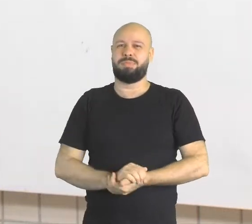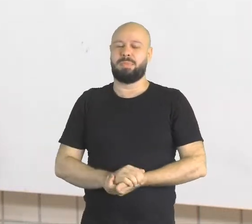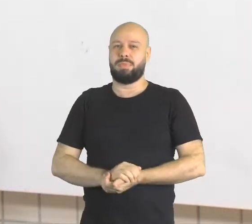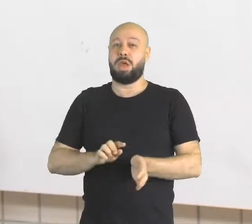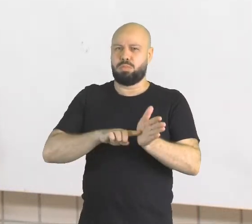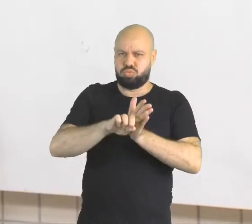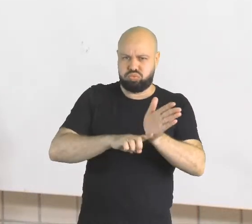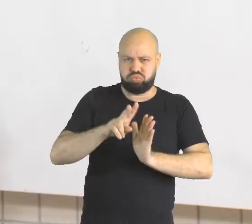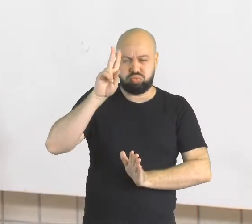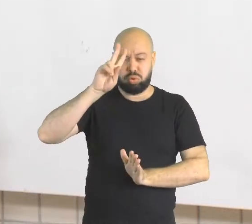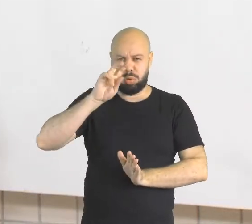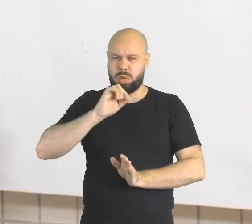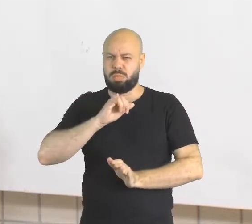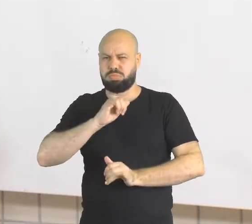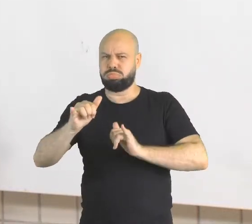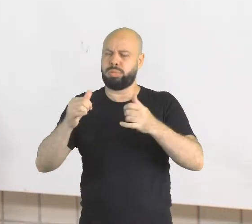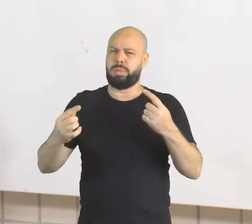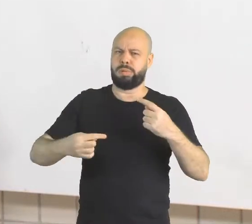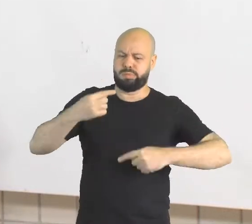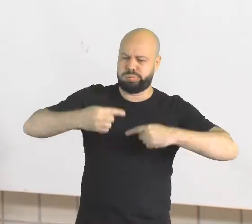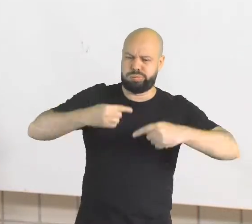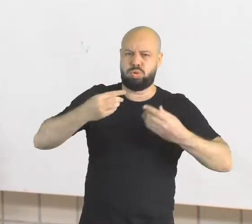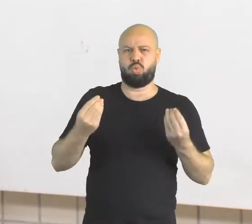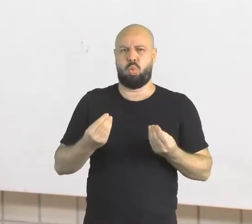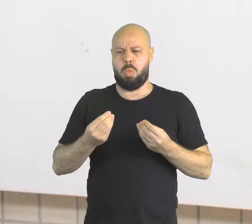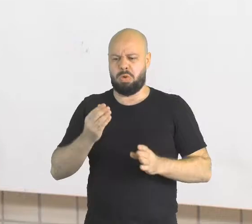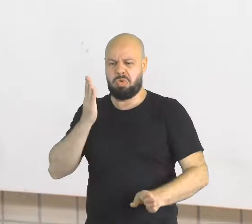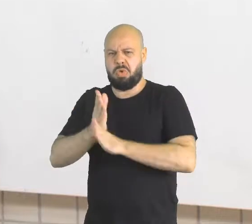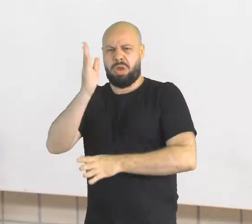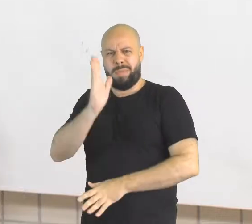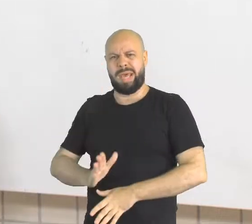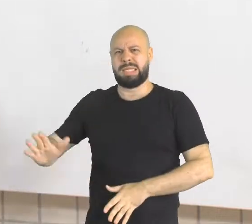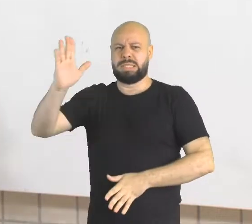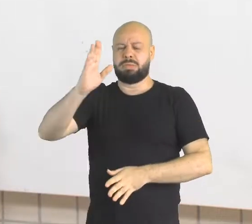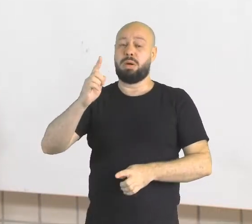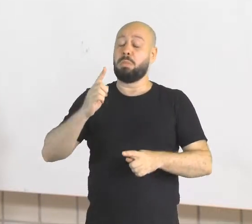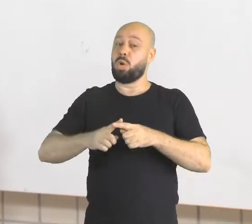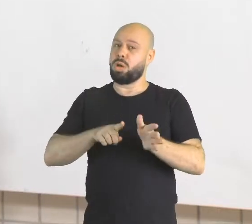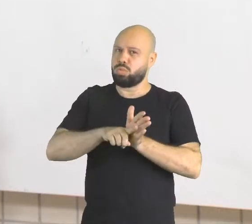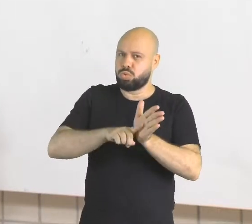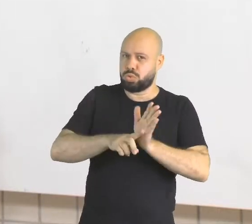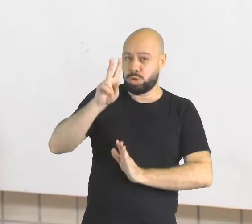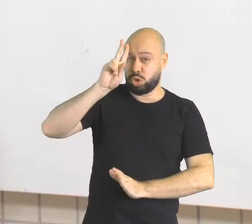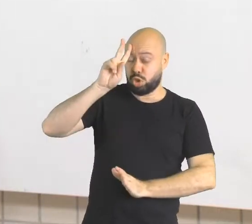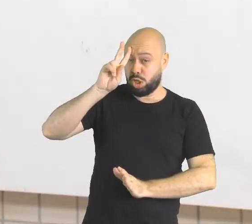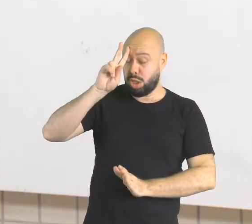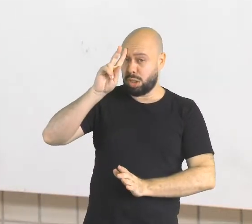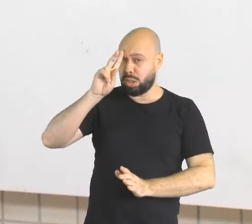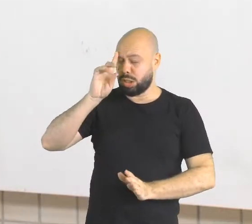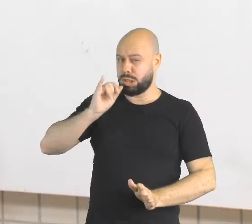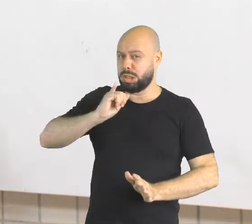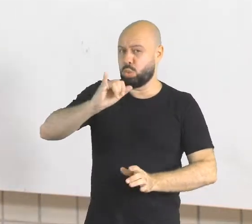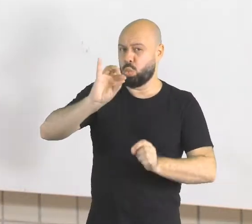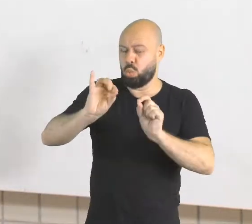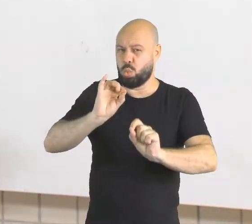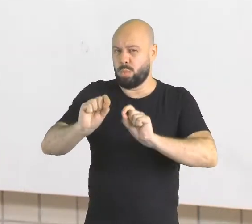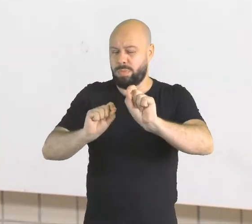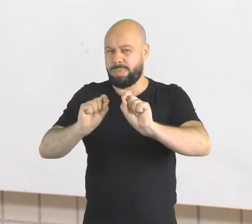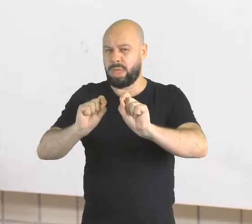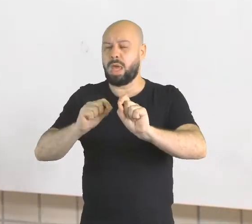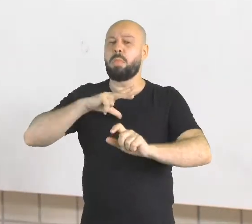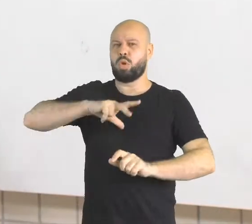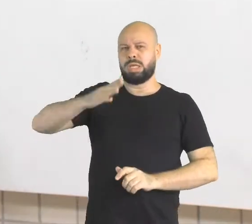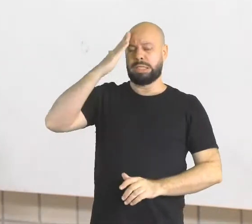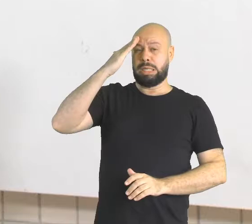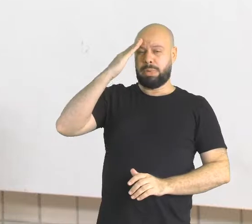discutem essa questão da descoberta, do Brasil. Por quê? Porque muitos historiadores eles afirmam que Portugal ele já tinha ciência,